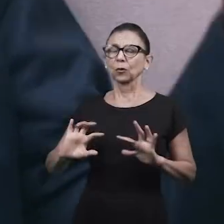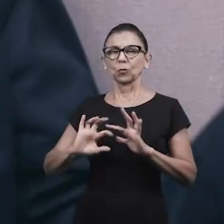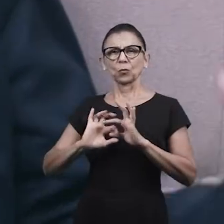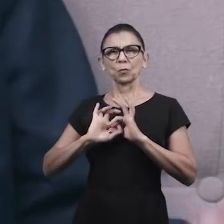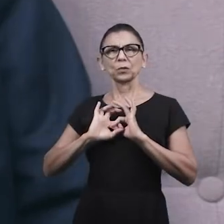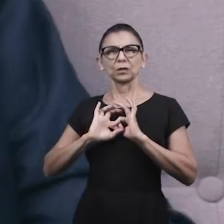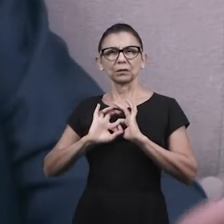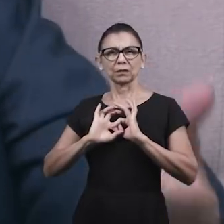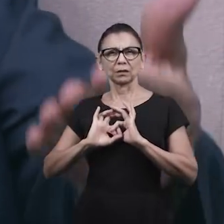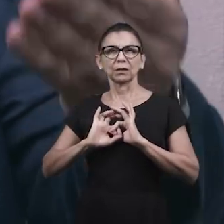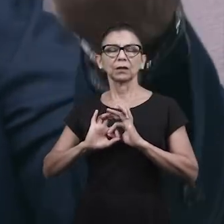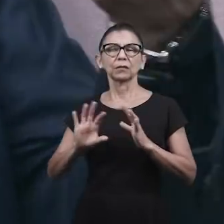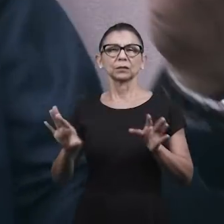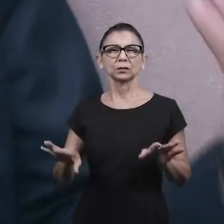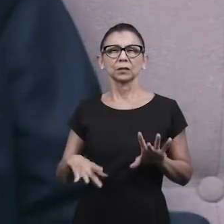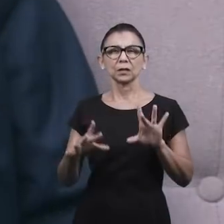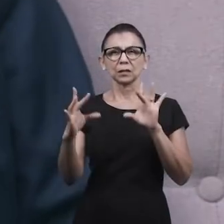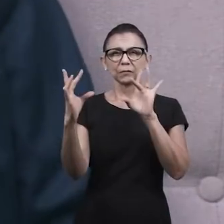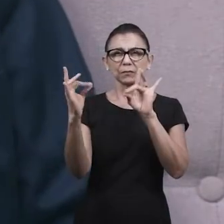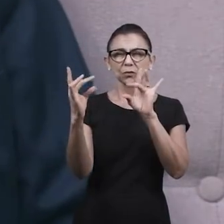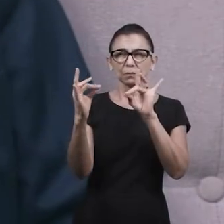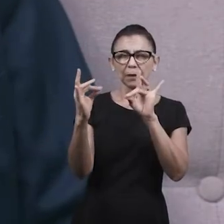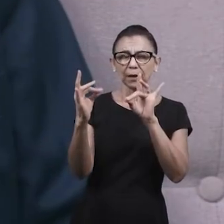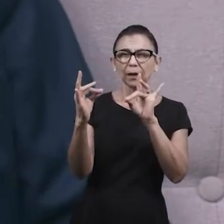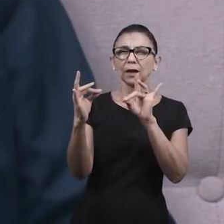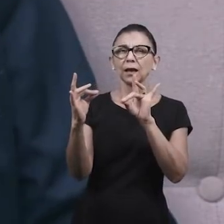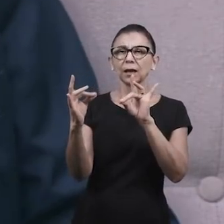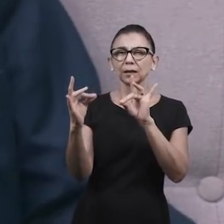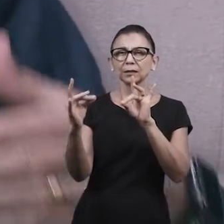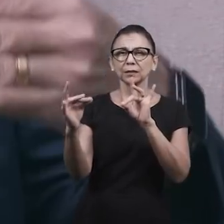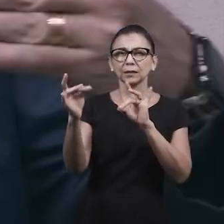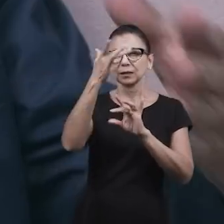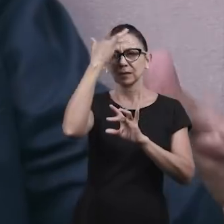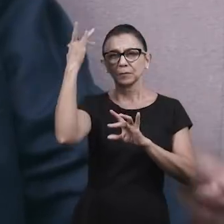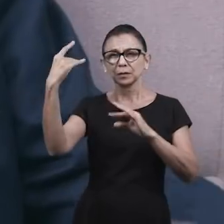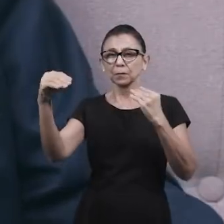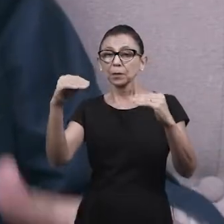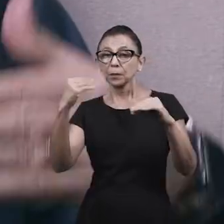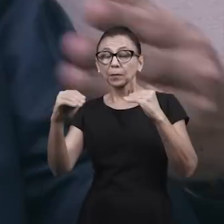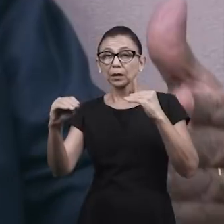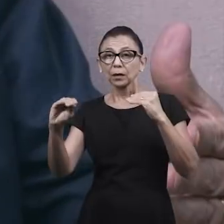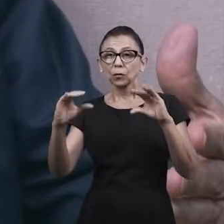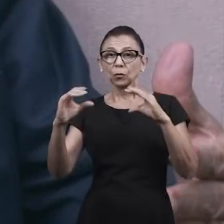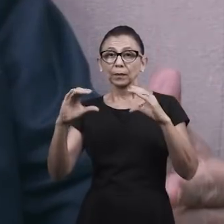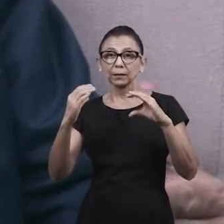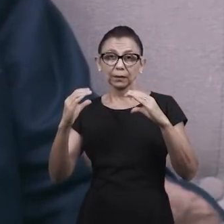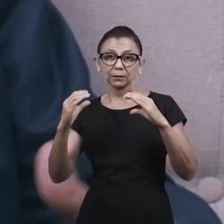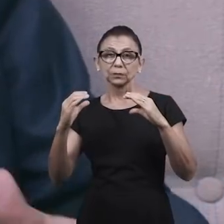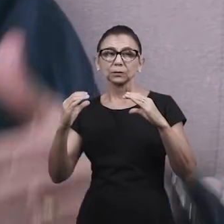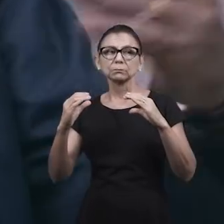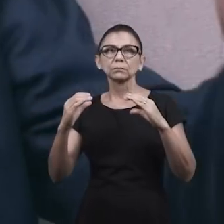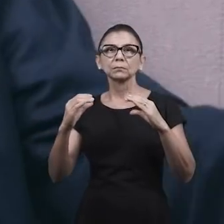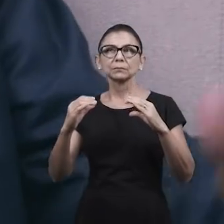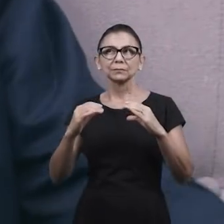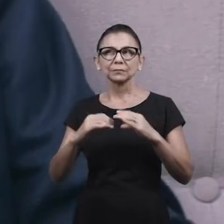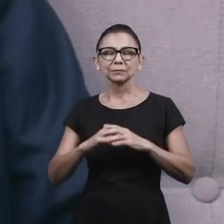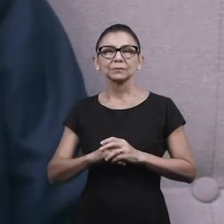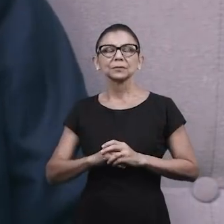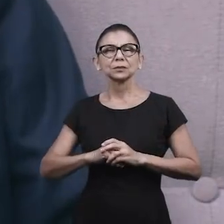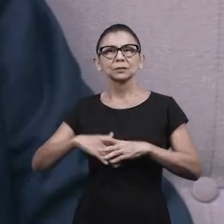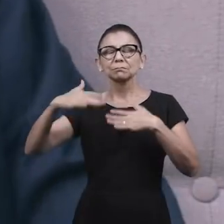ir para as revelações que o Espírito Santo tem dado. E, na verdade, este programa, quando a gente faz,